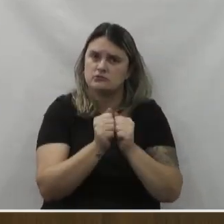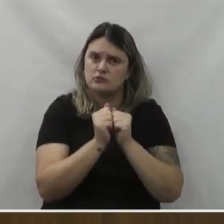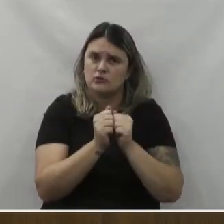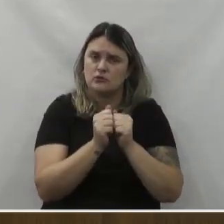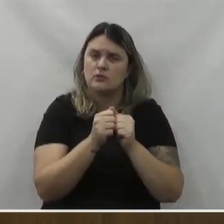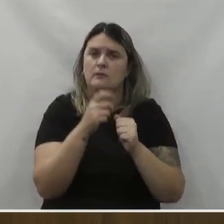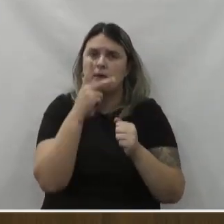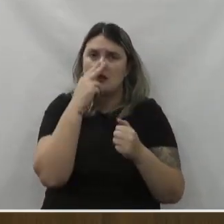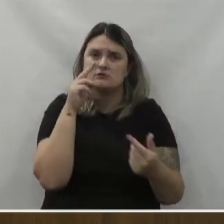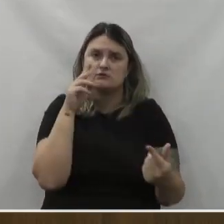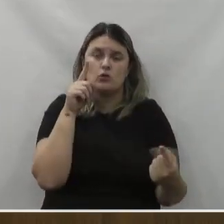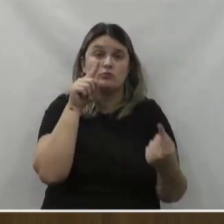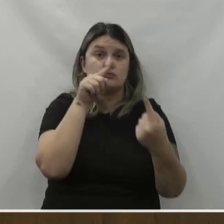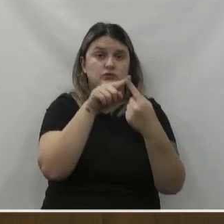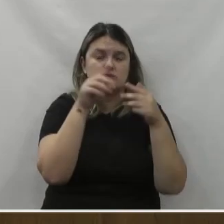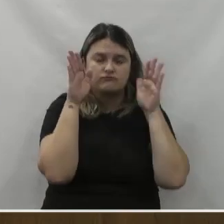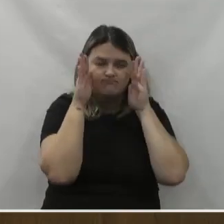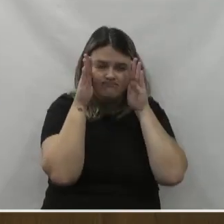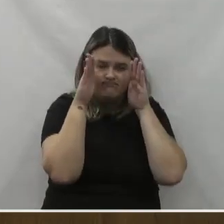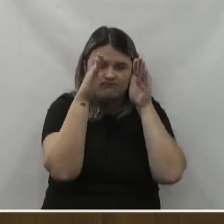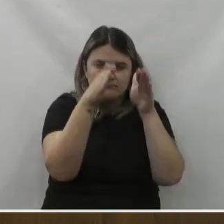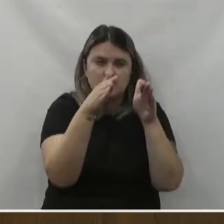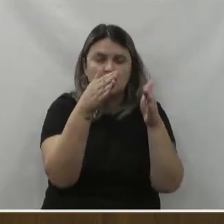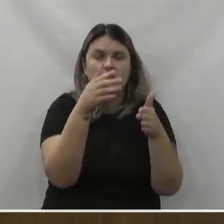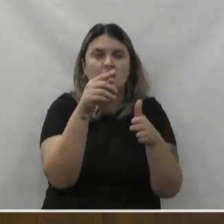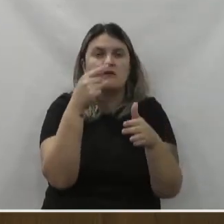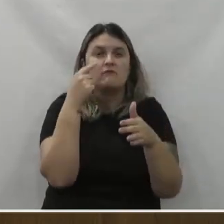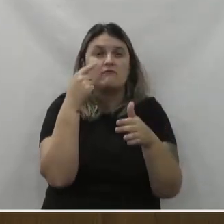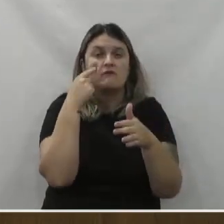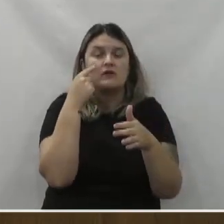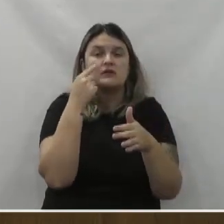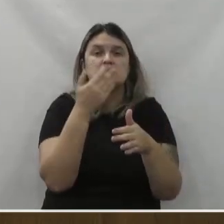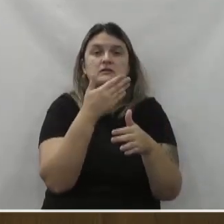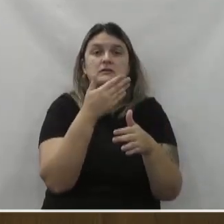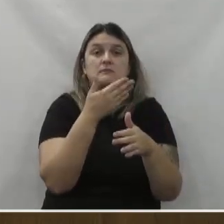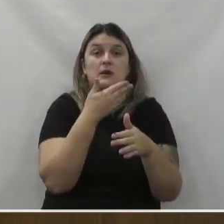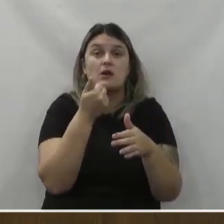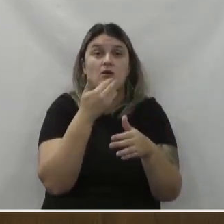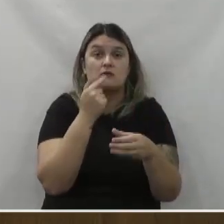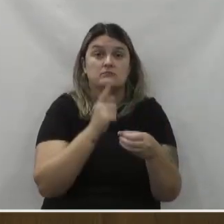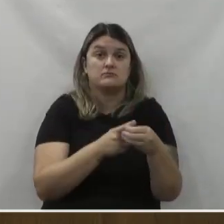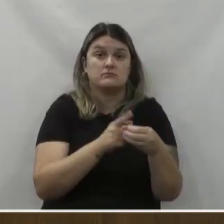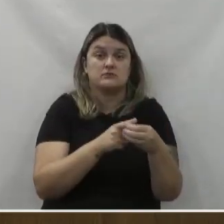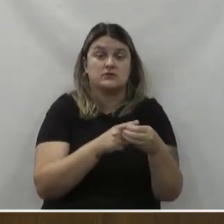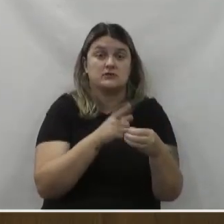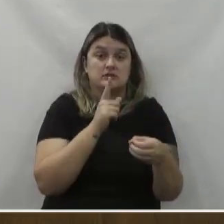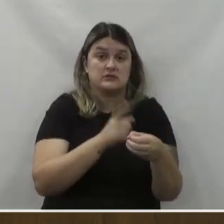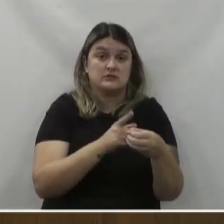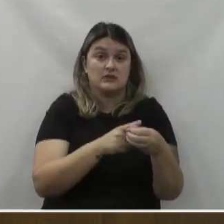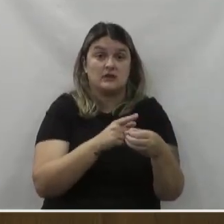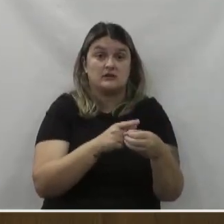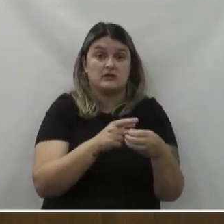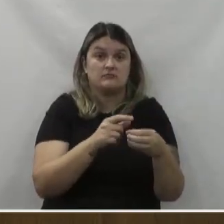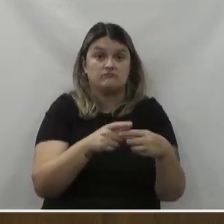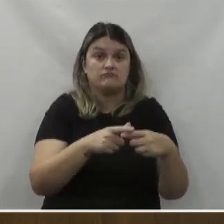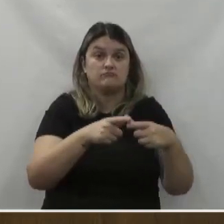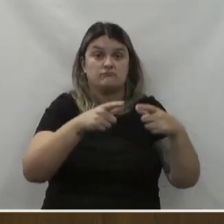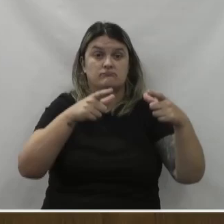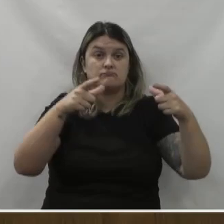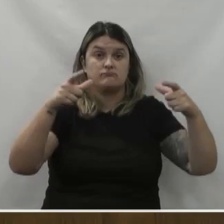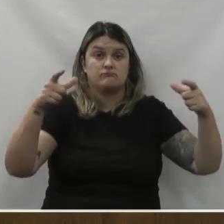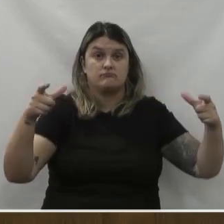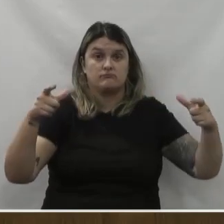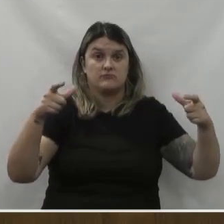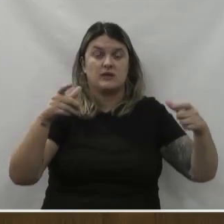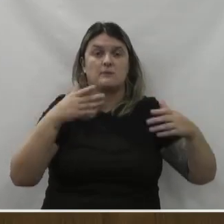propósito, de vermos realmente a nossa cidade iluminada com LED, com iluminação de qualidade, trazendo segurança, conforto,